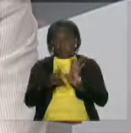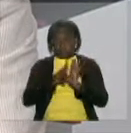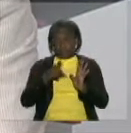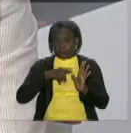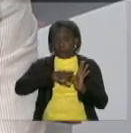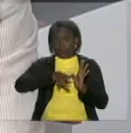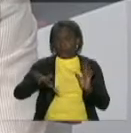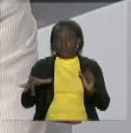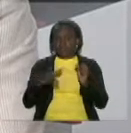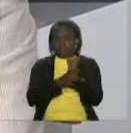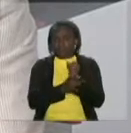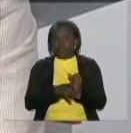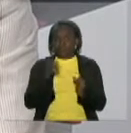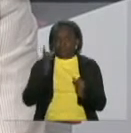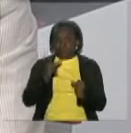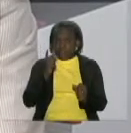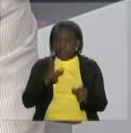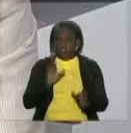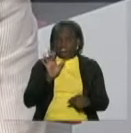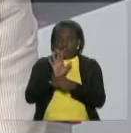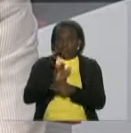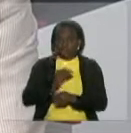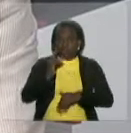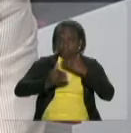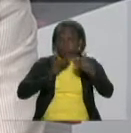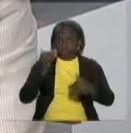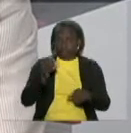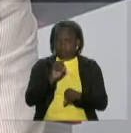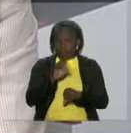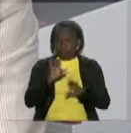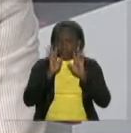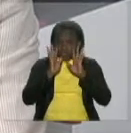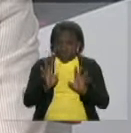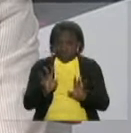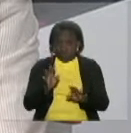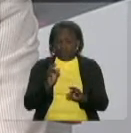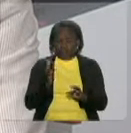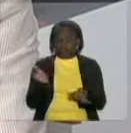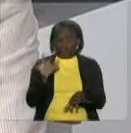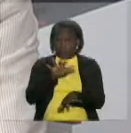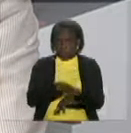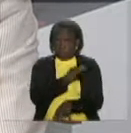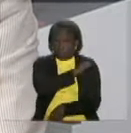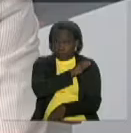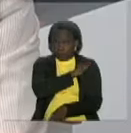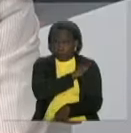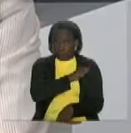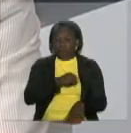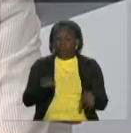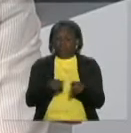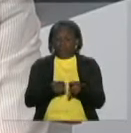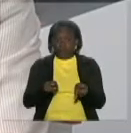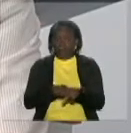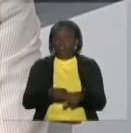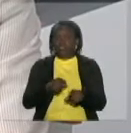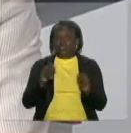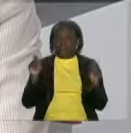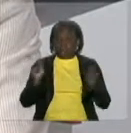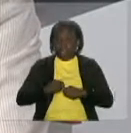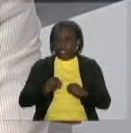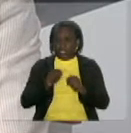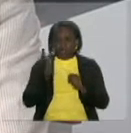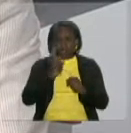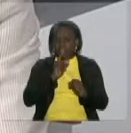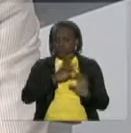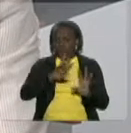Então, a lei ela traz uma série de garantias que potencializam o atendimento da educação inclusiva, pensando no aluno com deficiência, mas que, sem nenhuma dúvida,